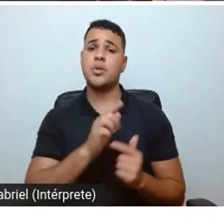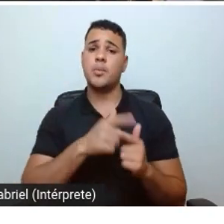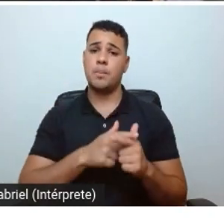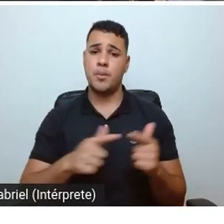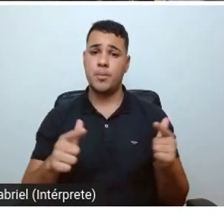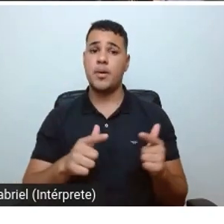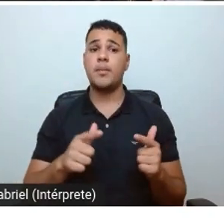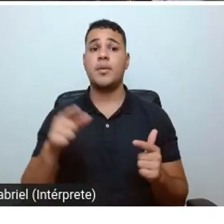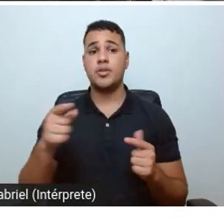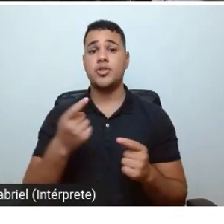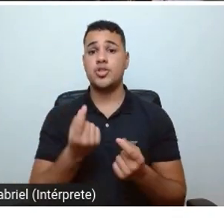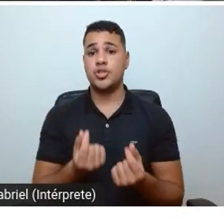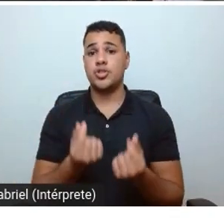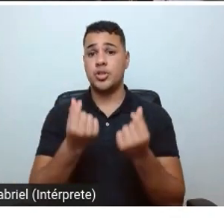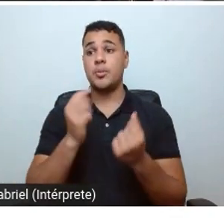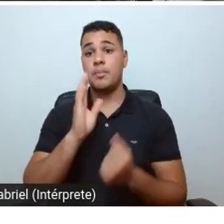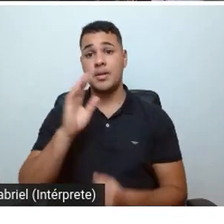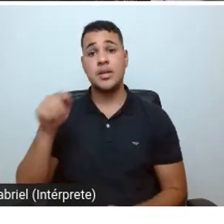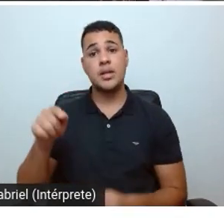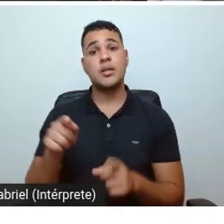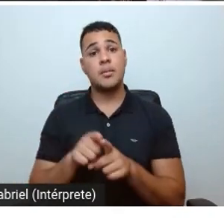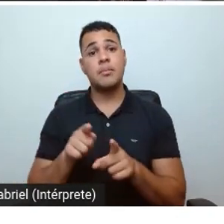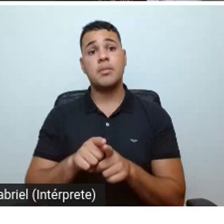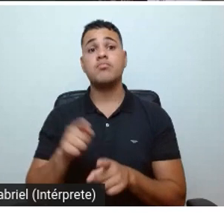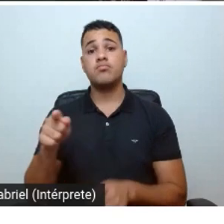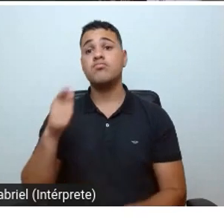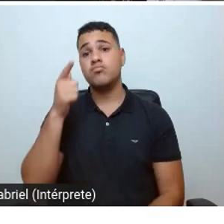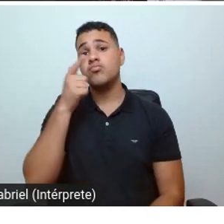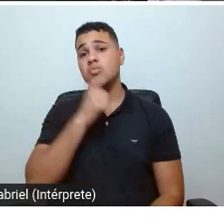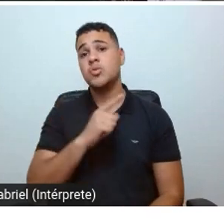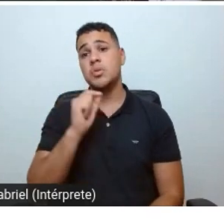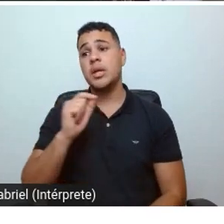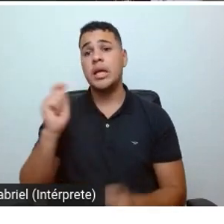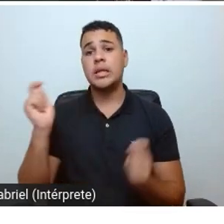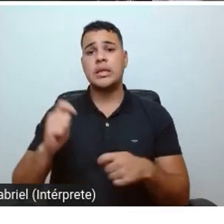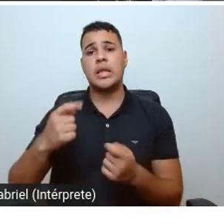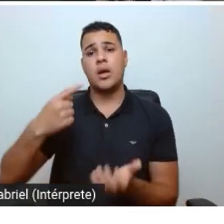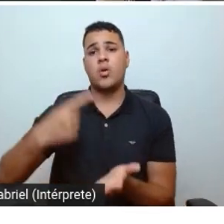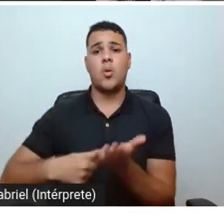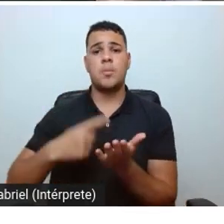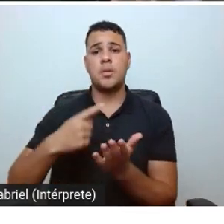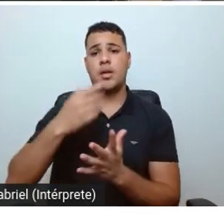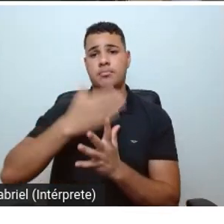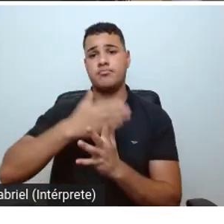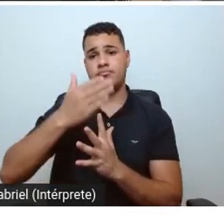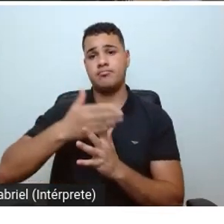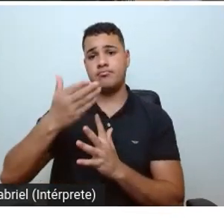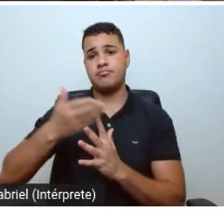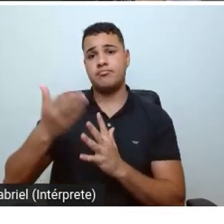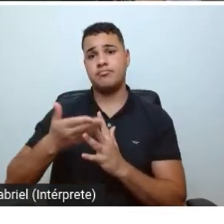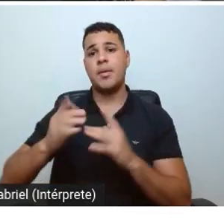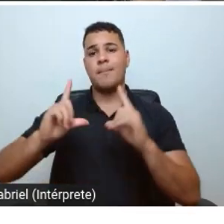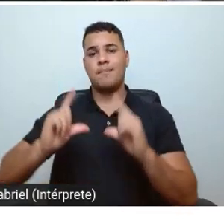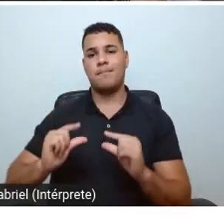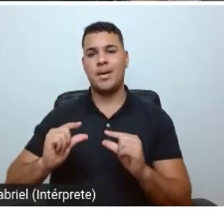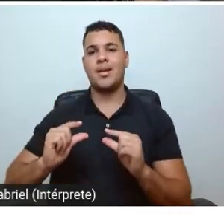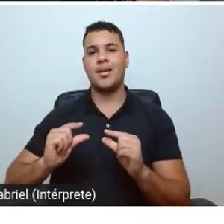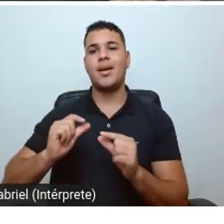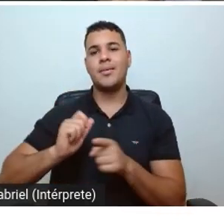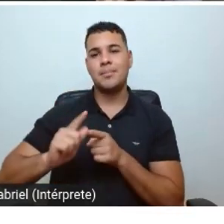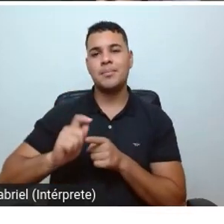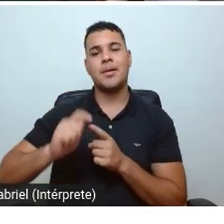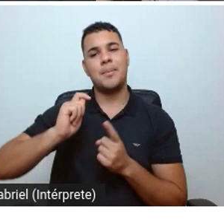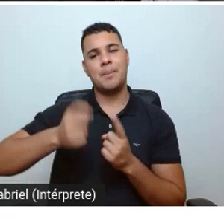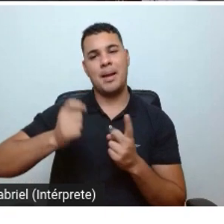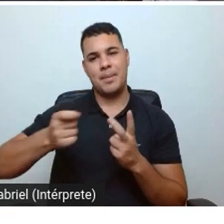ele também está informando que tem um autoindicativo de que eu fecho uma negociação com ele. Então, nesses casos, é importante entender se o